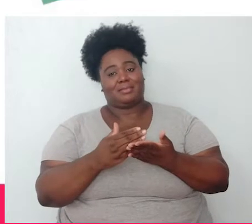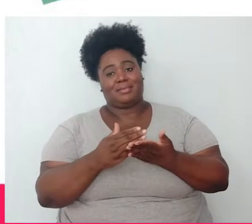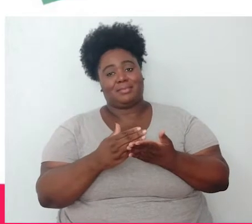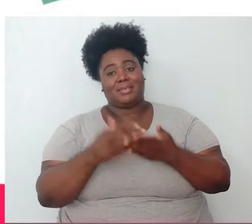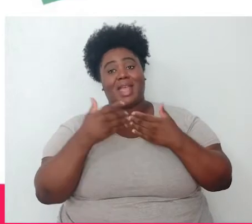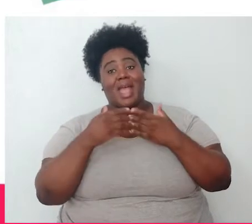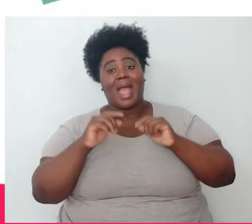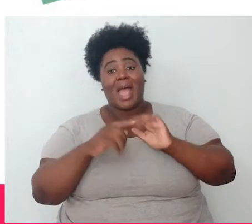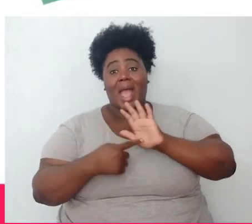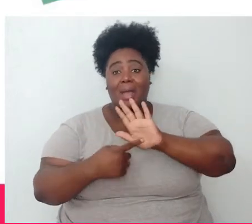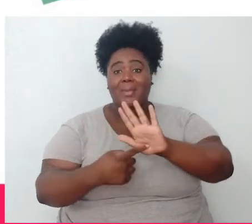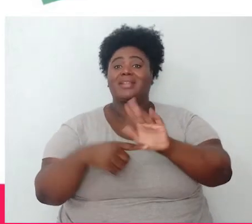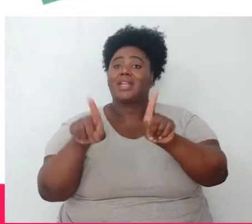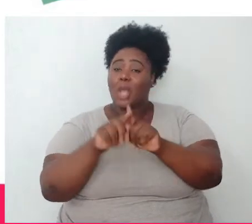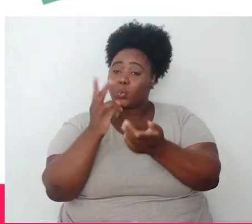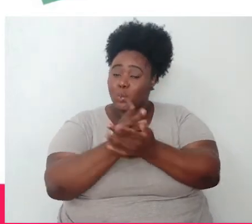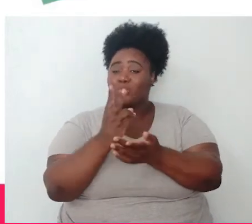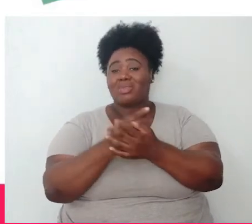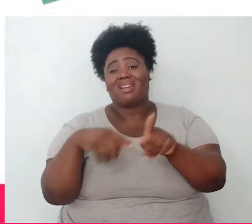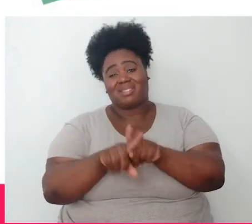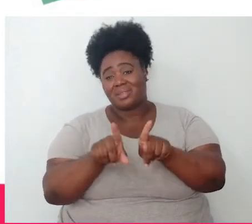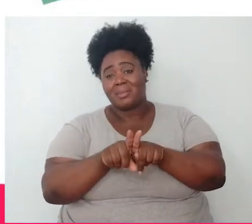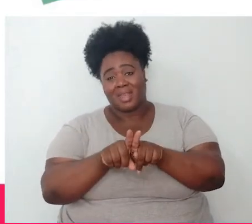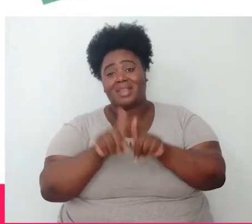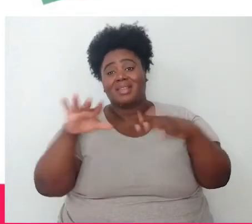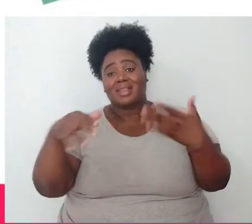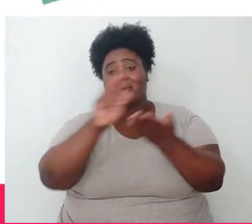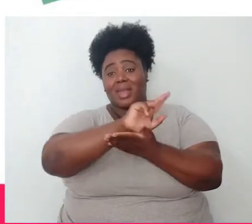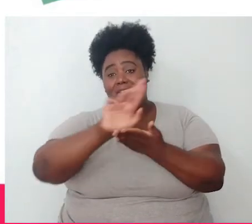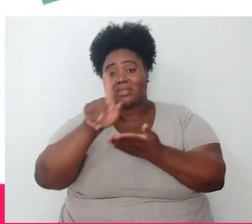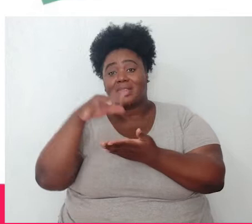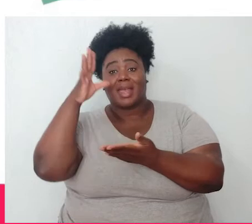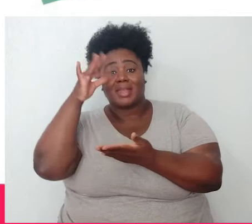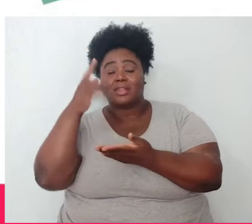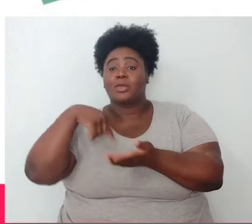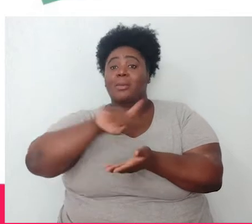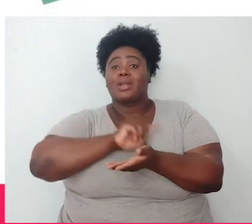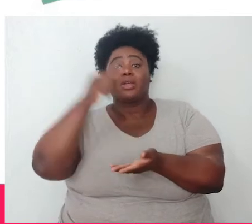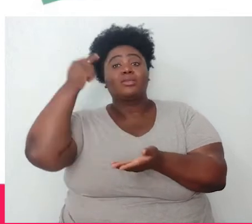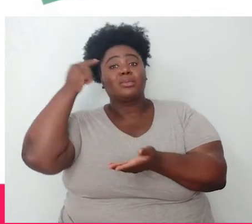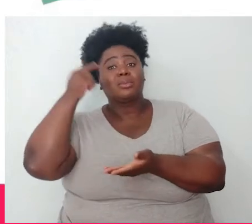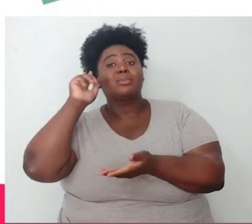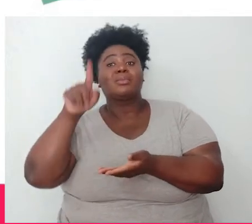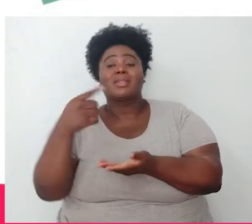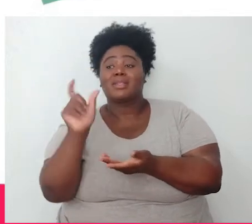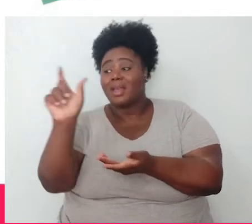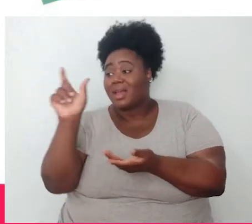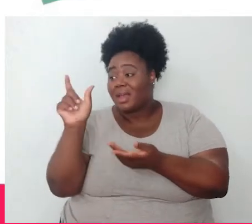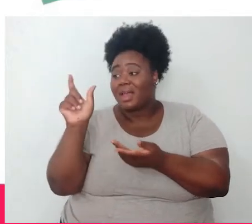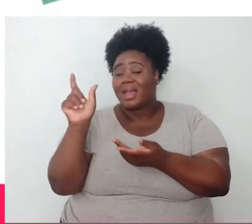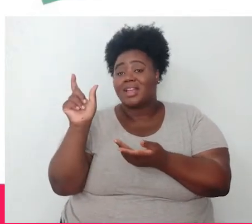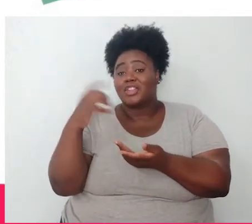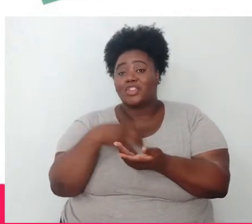a aparecer e a permanecer, né? E essa diversidade é muito interessante para a gente pensar epistemologias